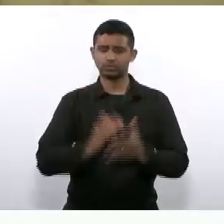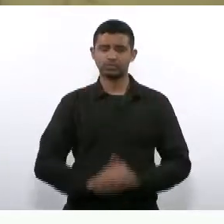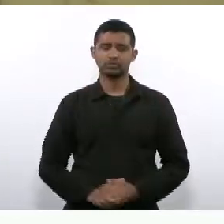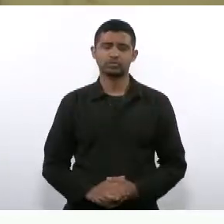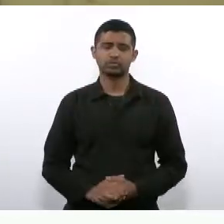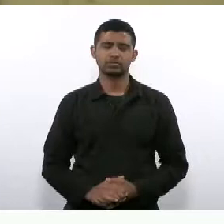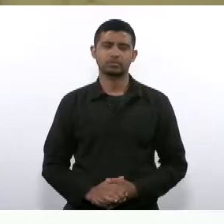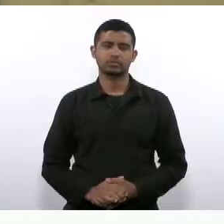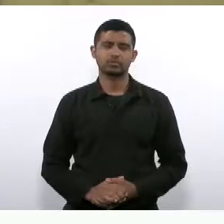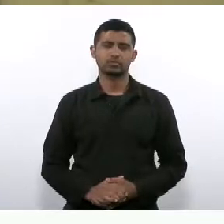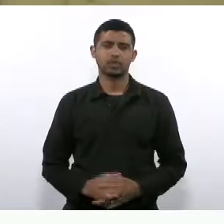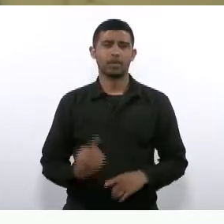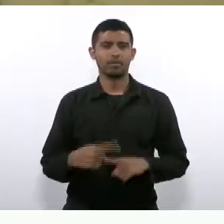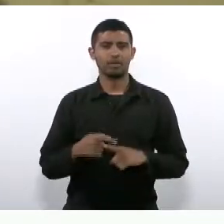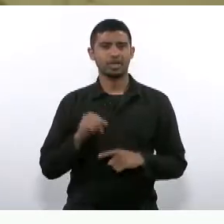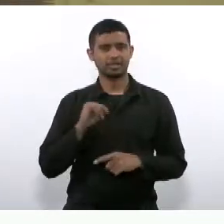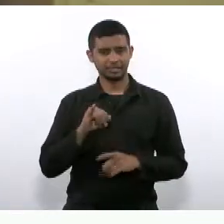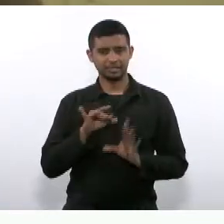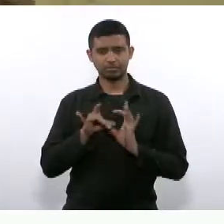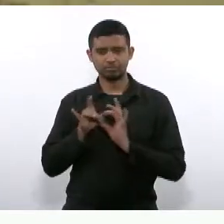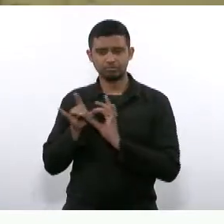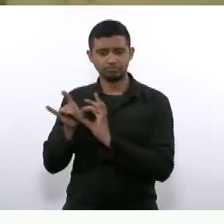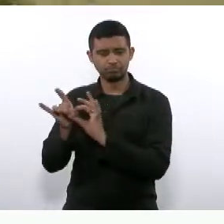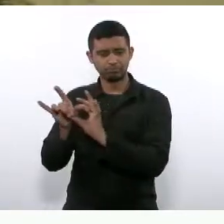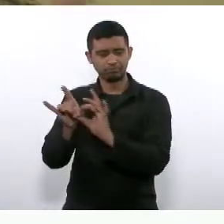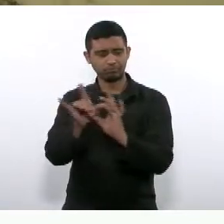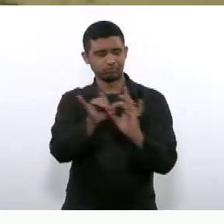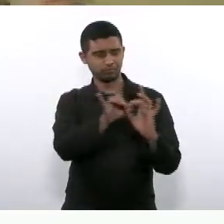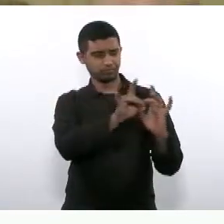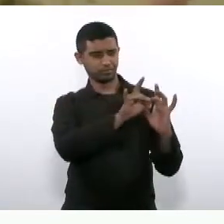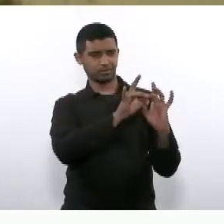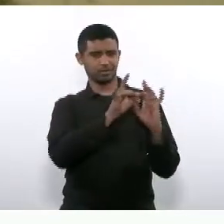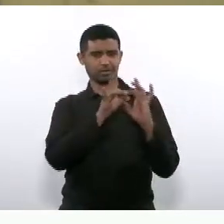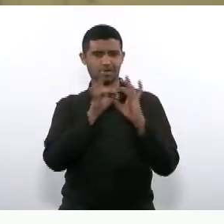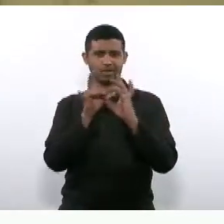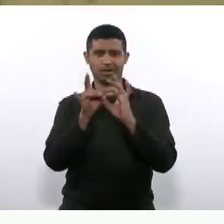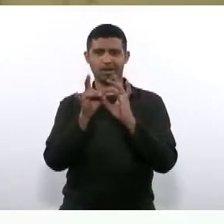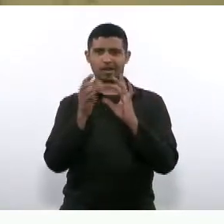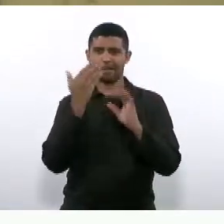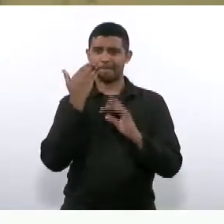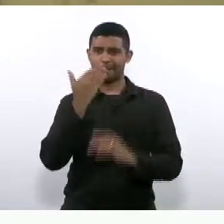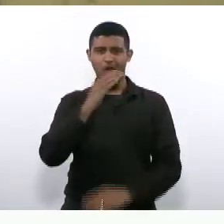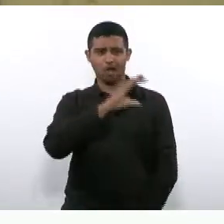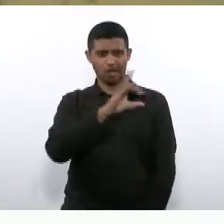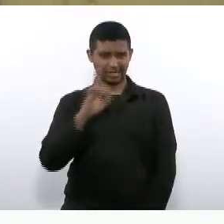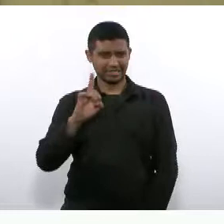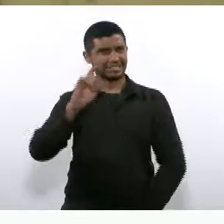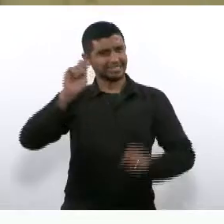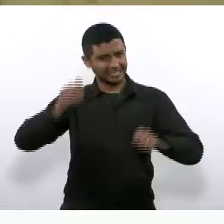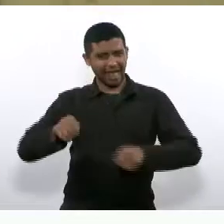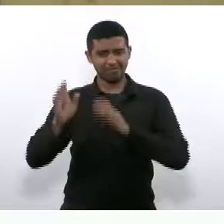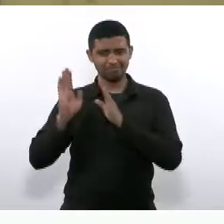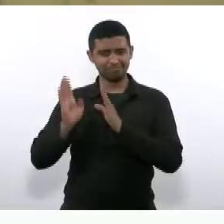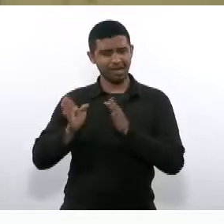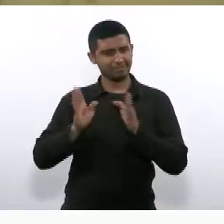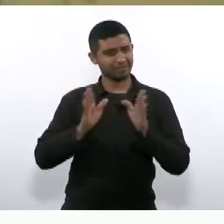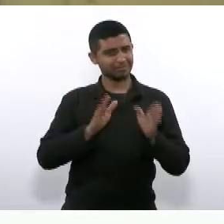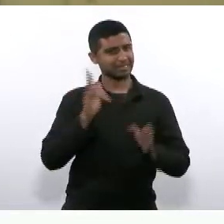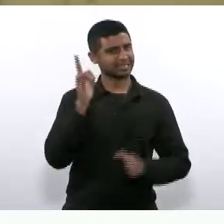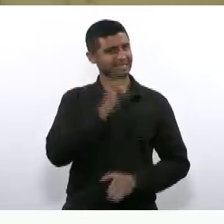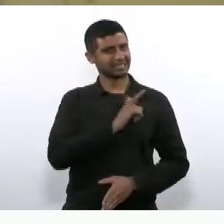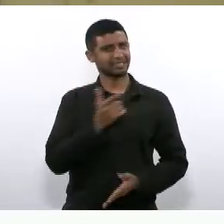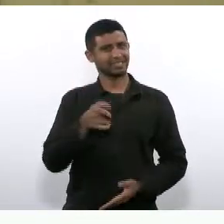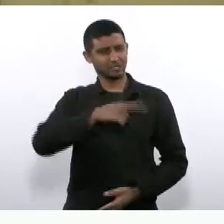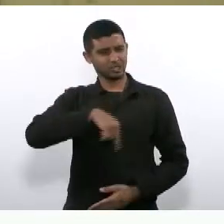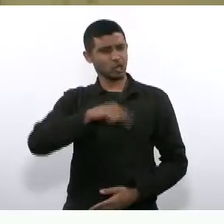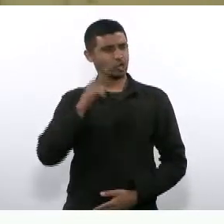essa sintonia, é porque a coordenação ela consegue organizar dessa forma. E a gente conseguiu conduzir